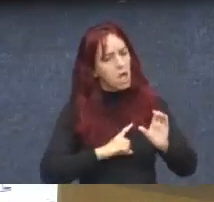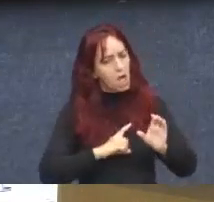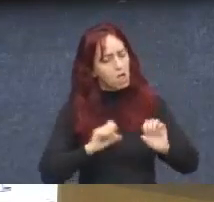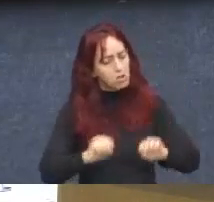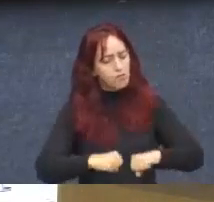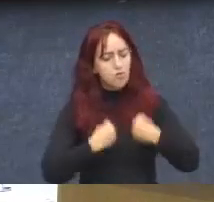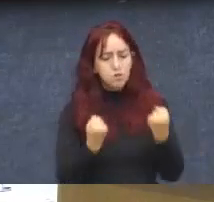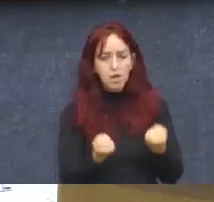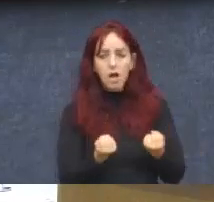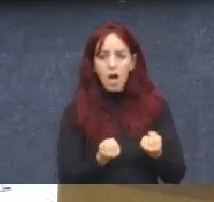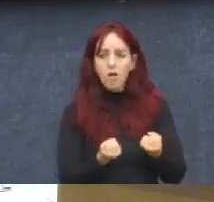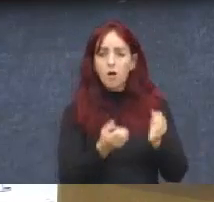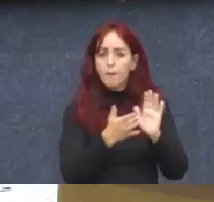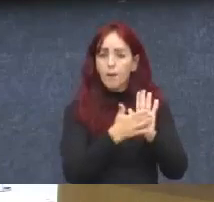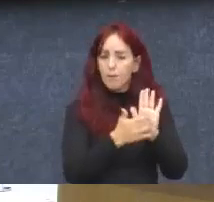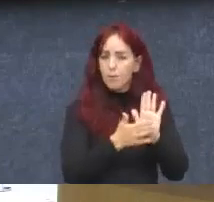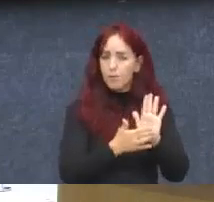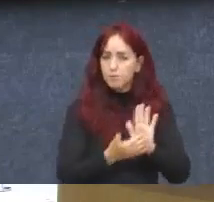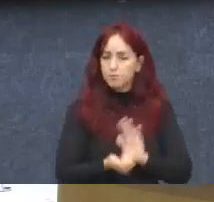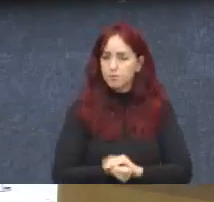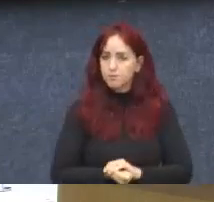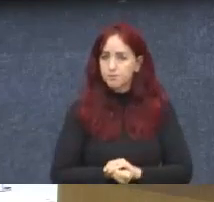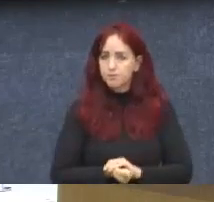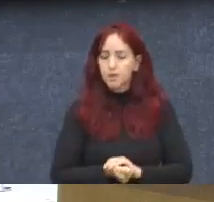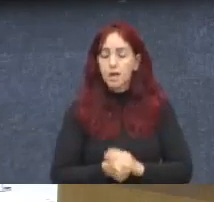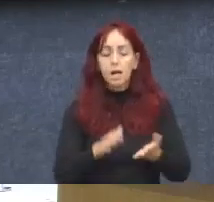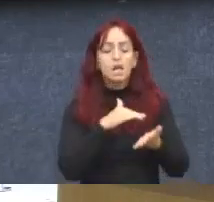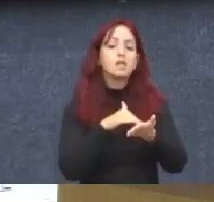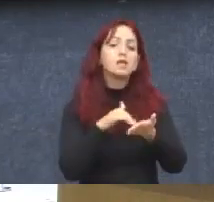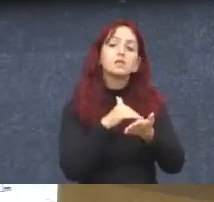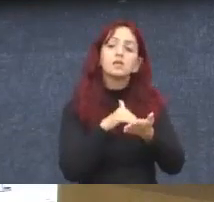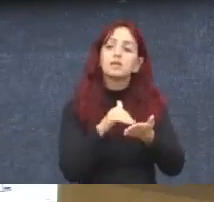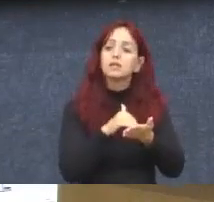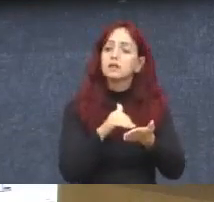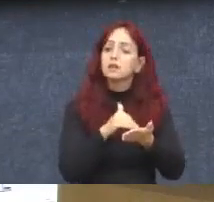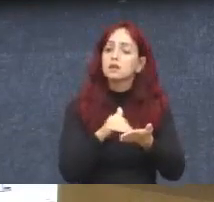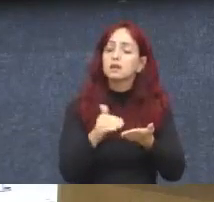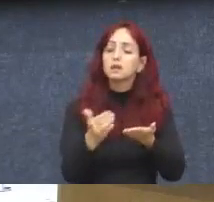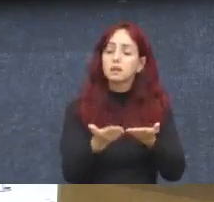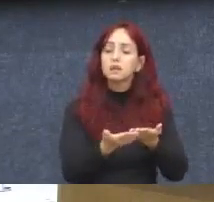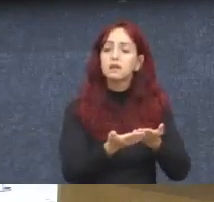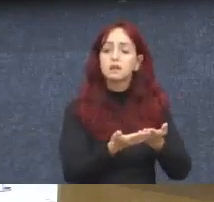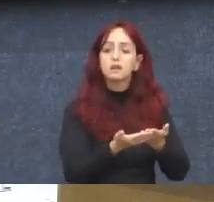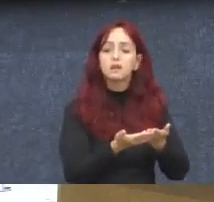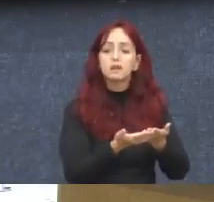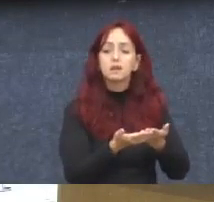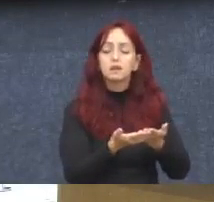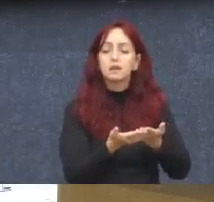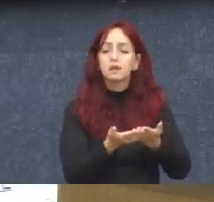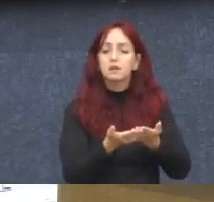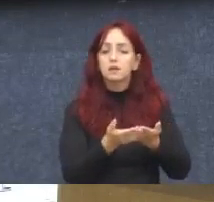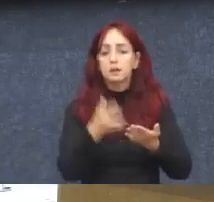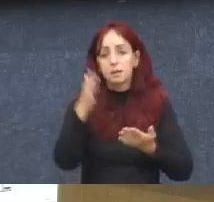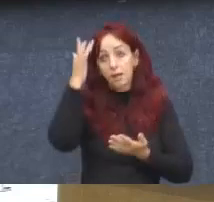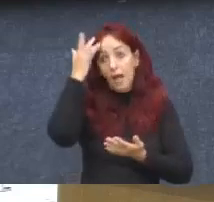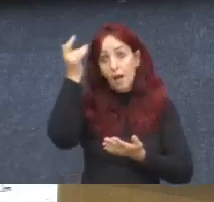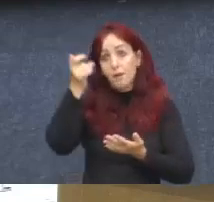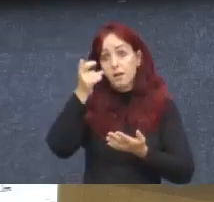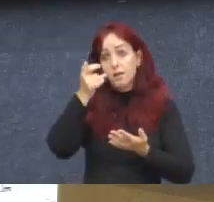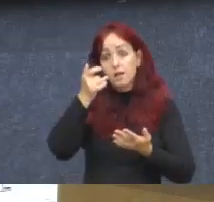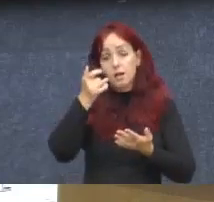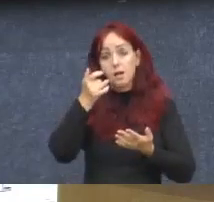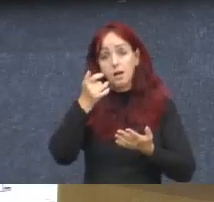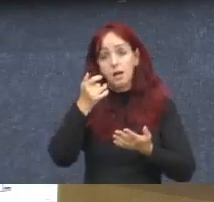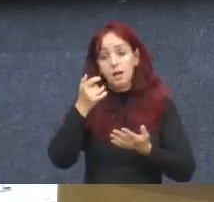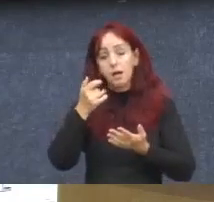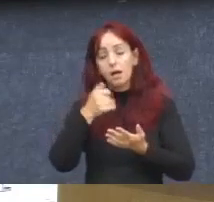sobretudo, propositiva. Na Secretaria de Assuntos Institucionais, que devo assumir amanhã, em posse a ser realizada